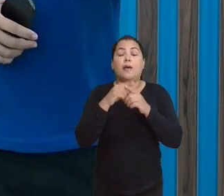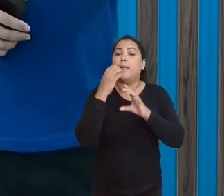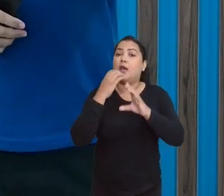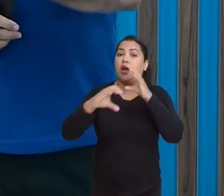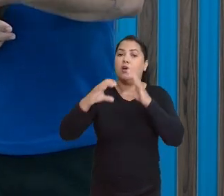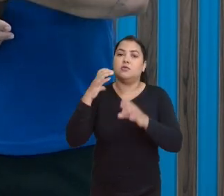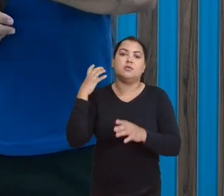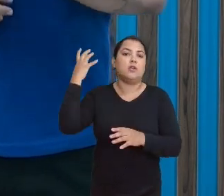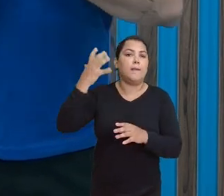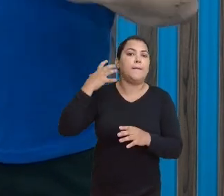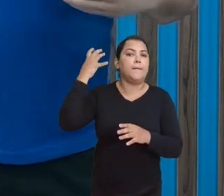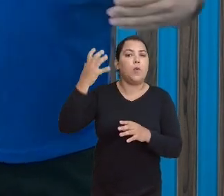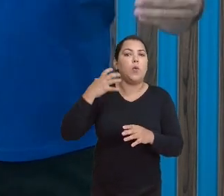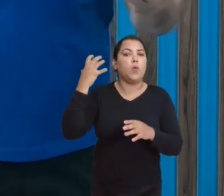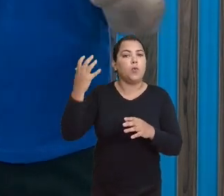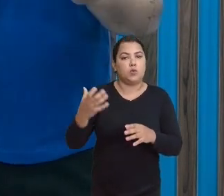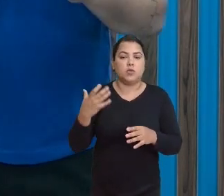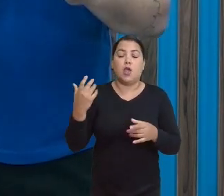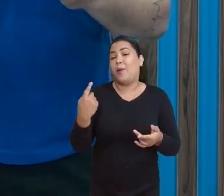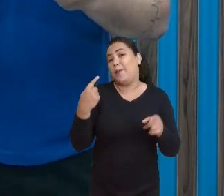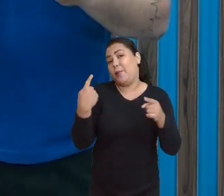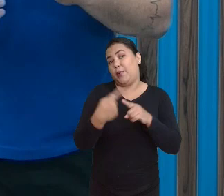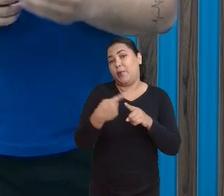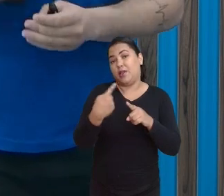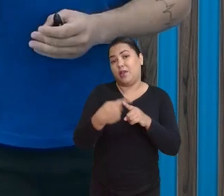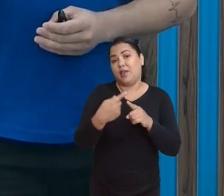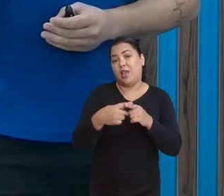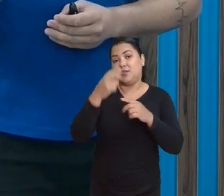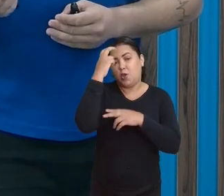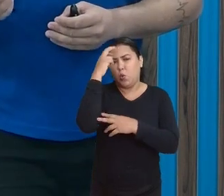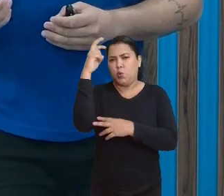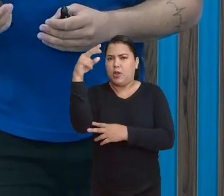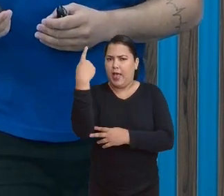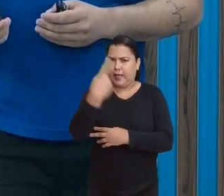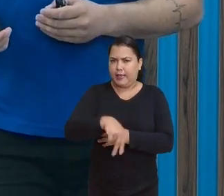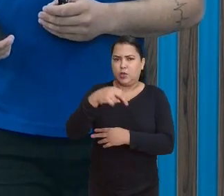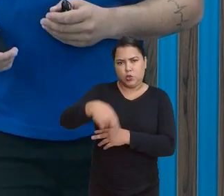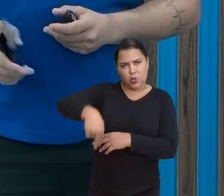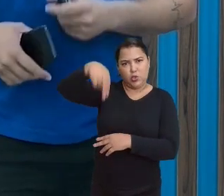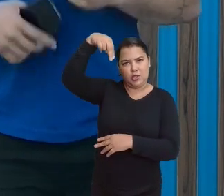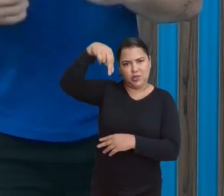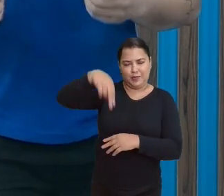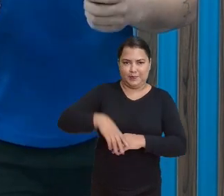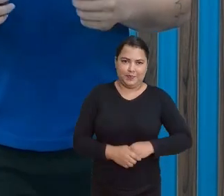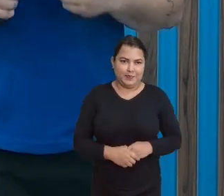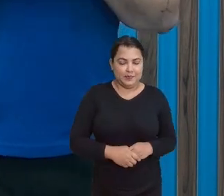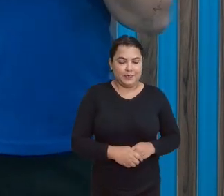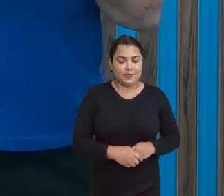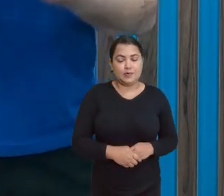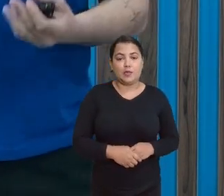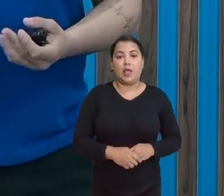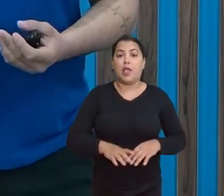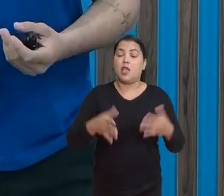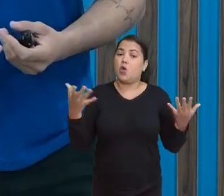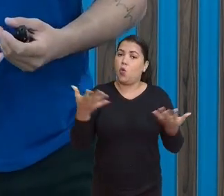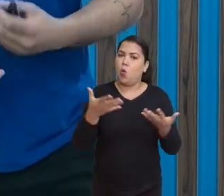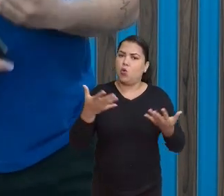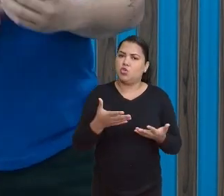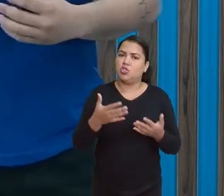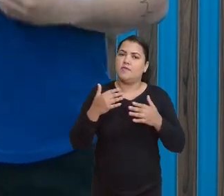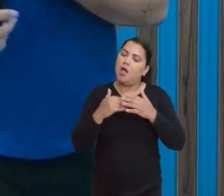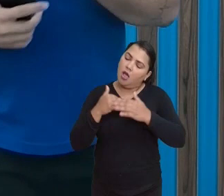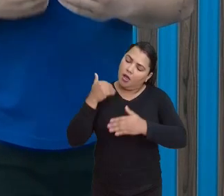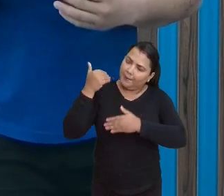né? Tipicamente nordestina junina, né? Enquanto dança também. E hoje a gente vai avançar um pouquinho, né?